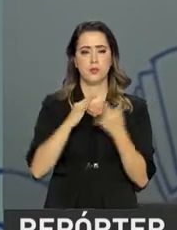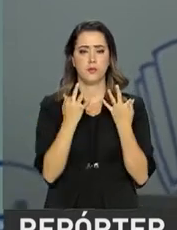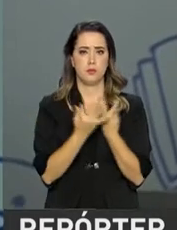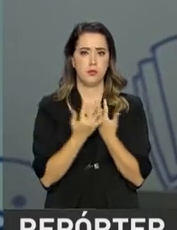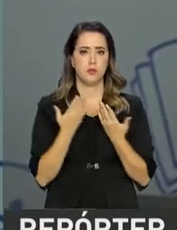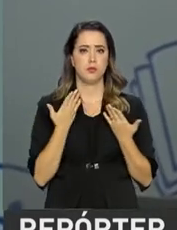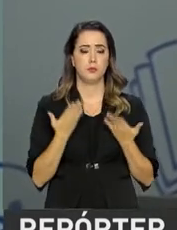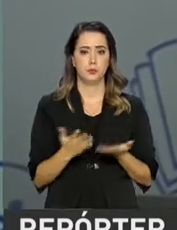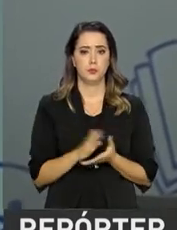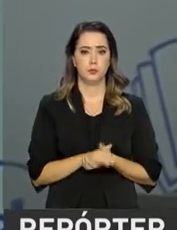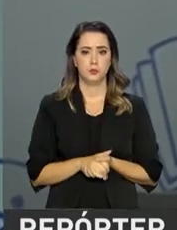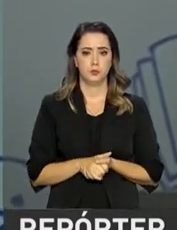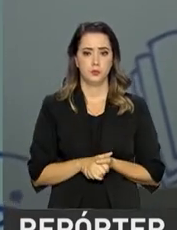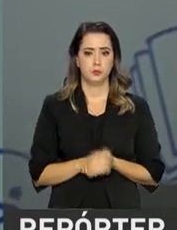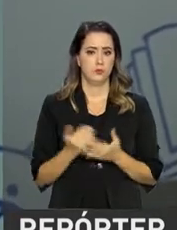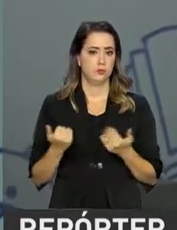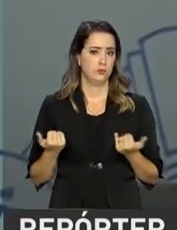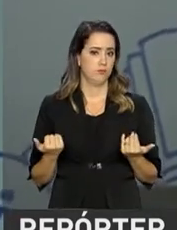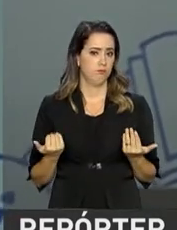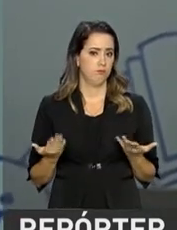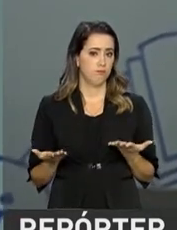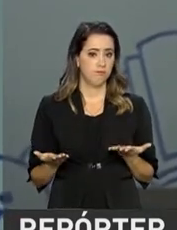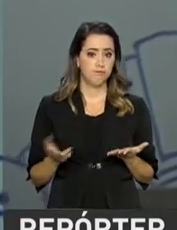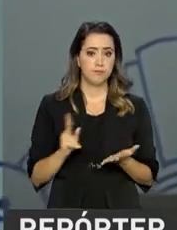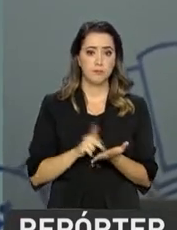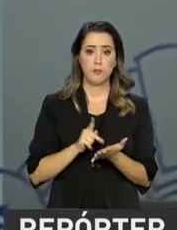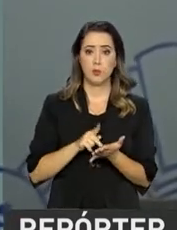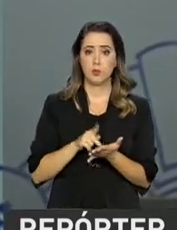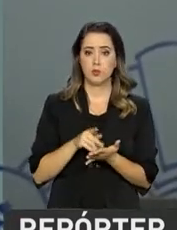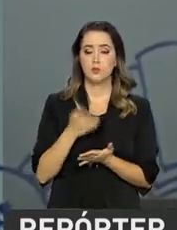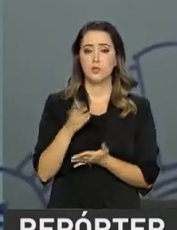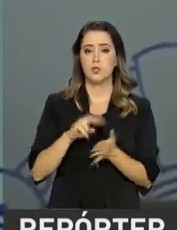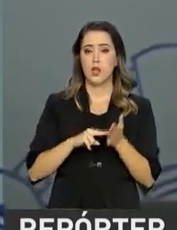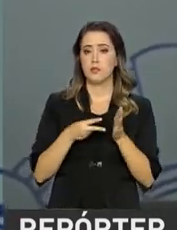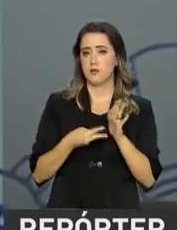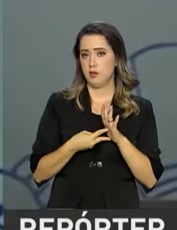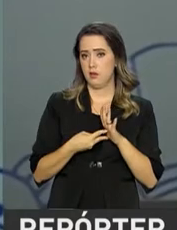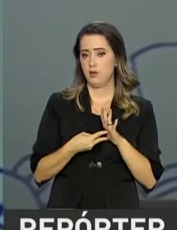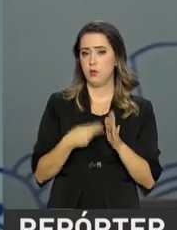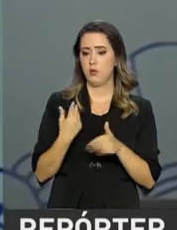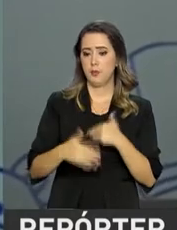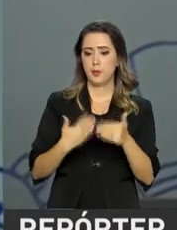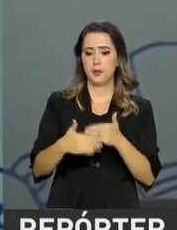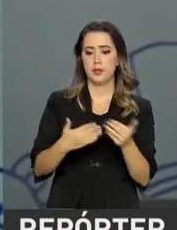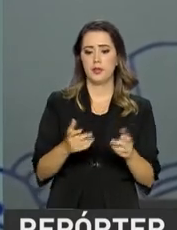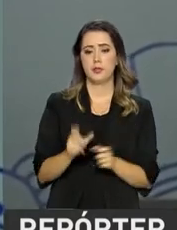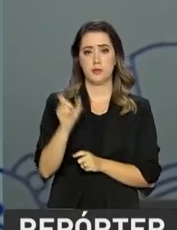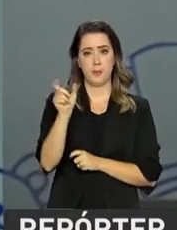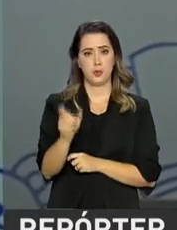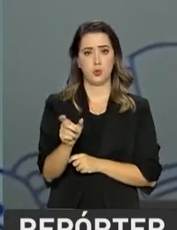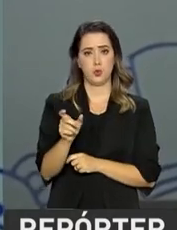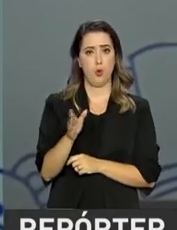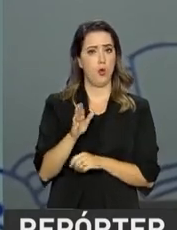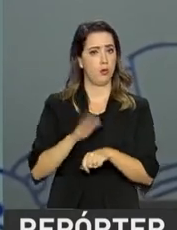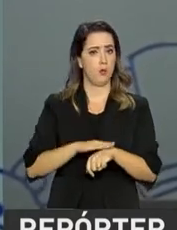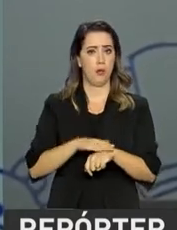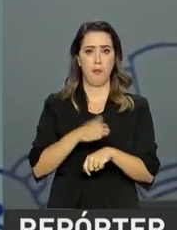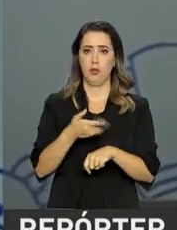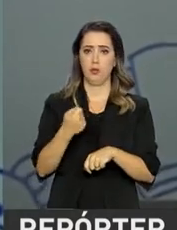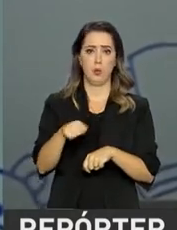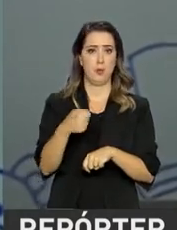Família, senador Medeiros. E, na verdade, isto significa o progresso. A pessoa, num dado momento, não vai